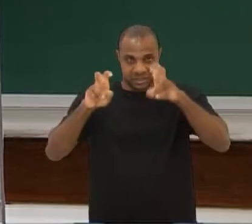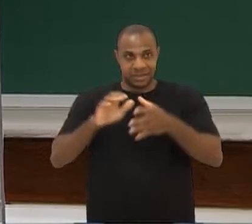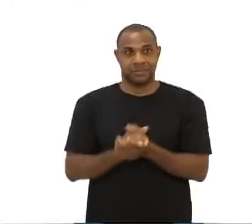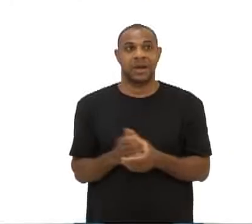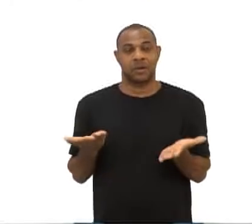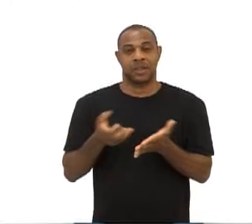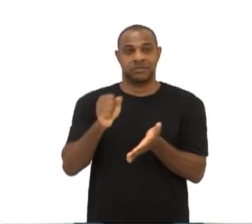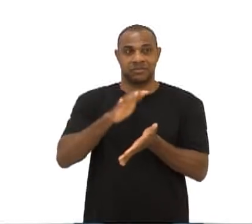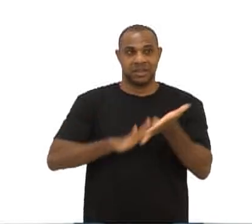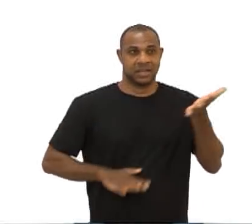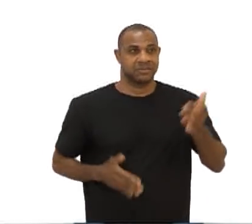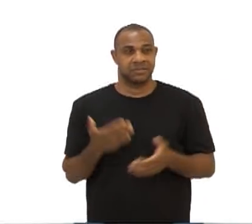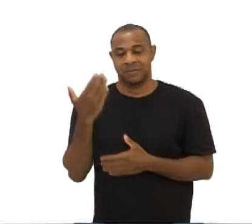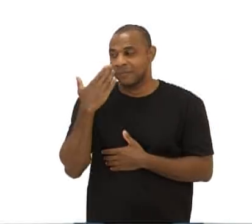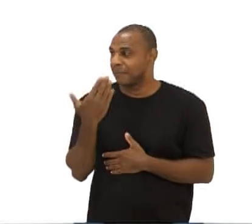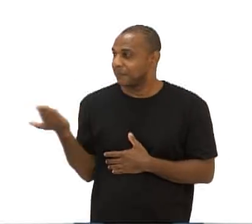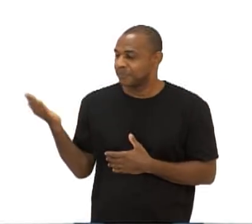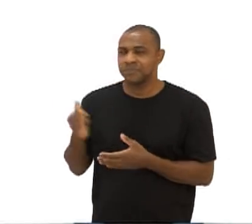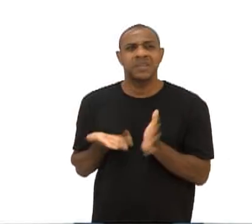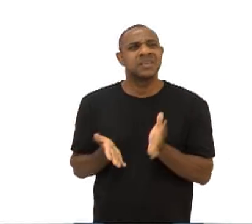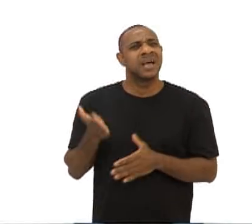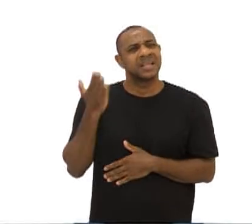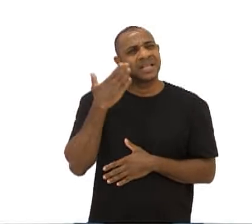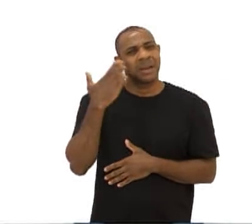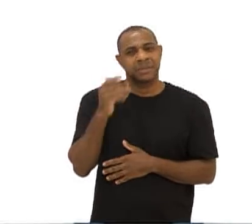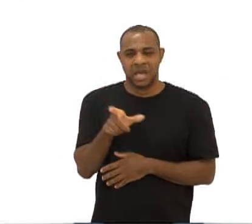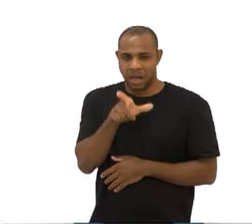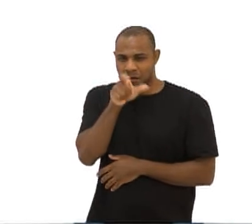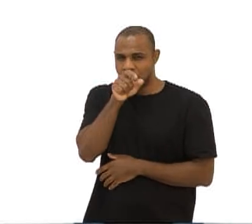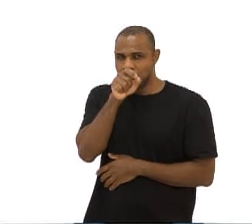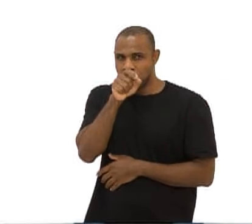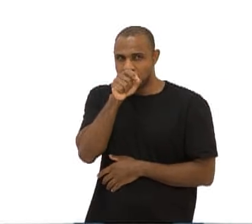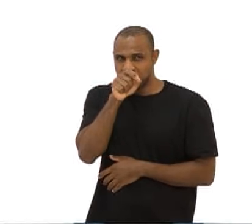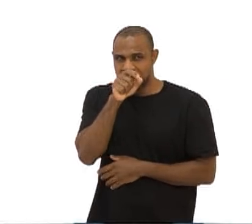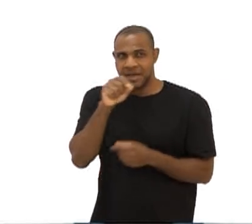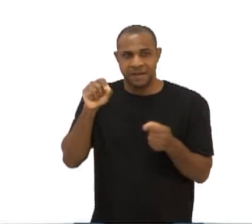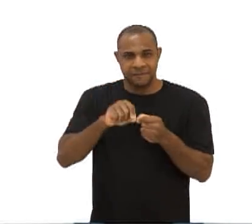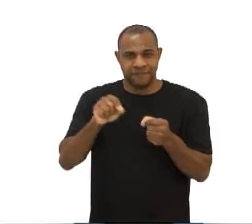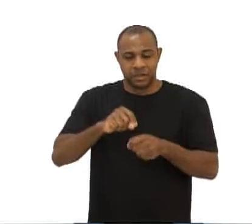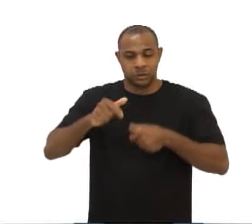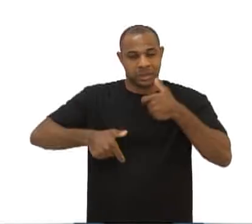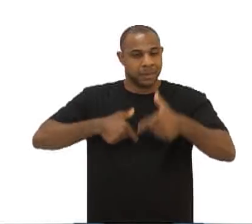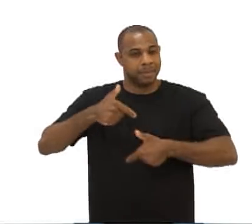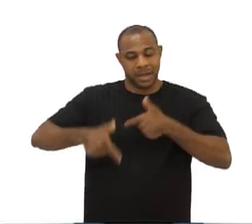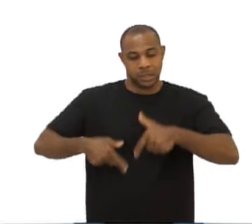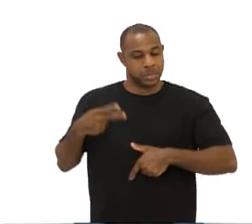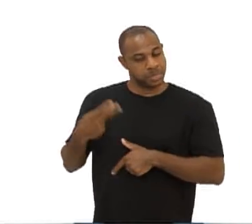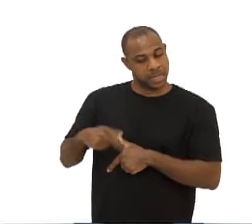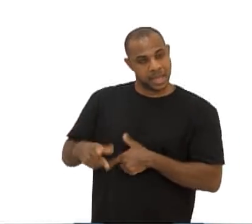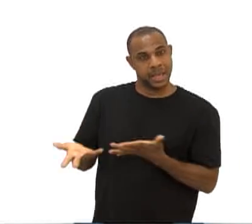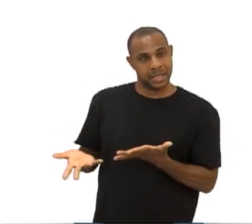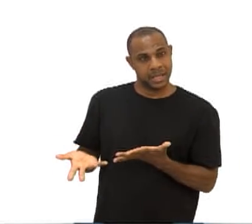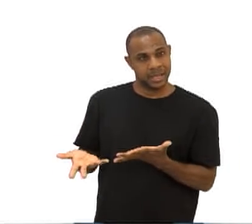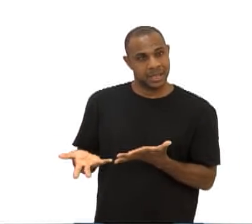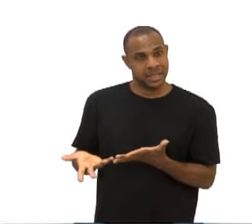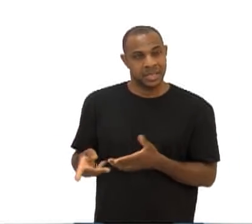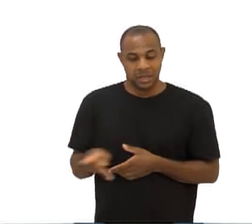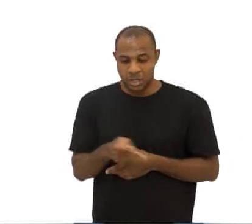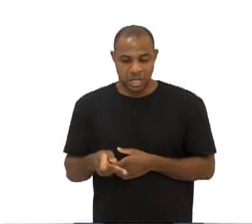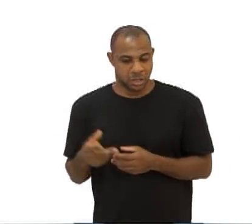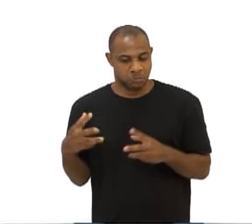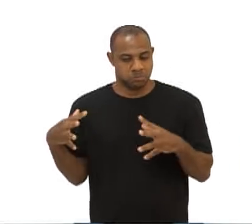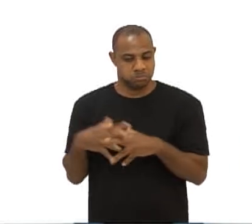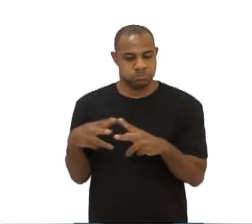nossa atividade. Já se sabe que a formiga cumpre a sua obrigação. Uma com outra não